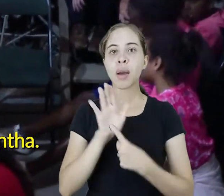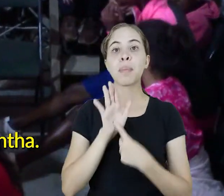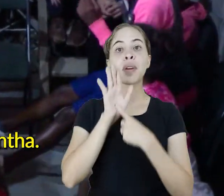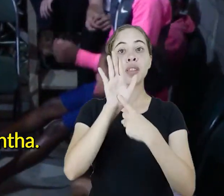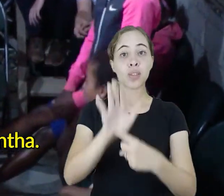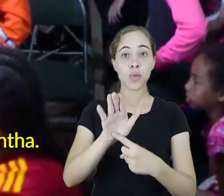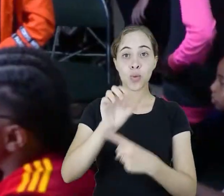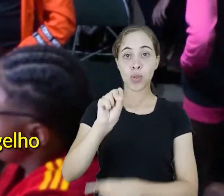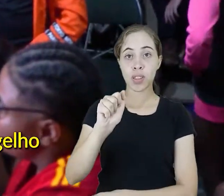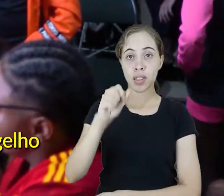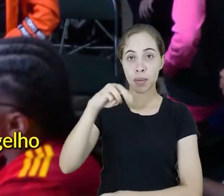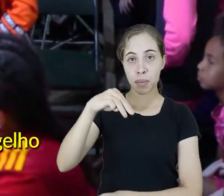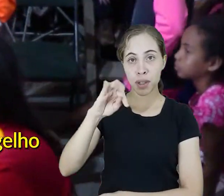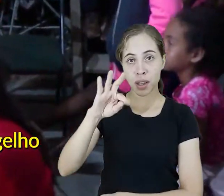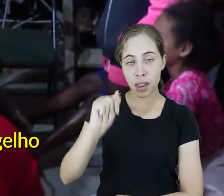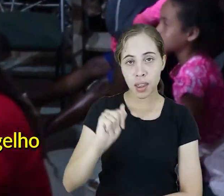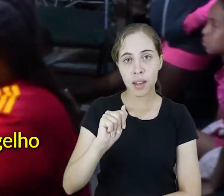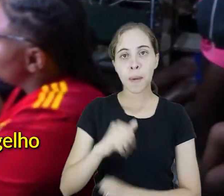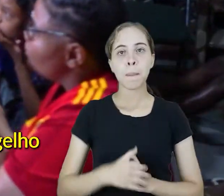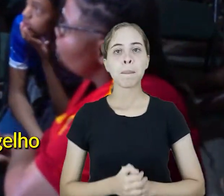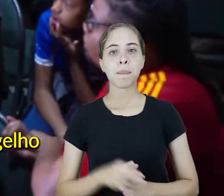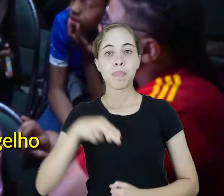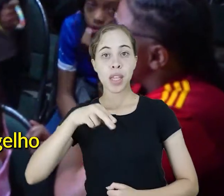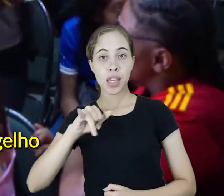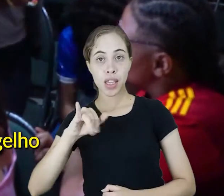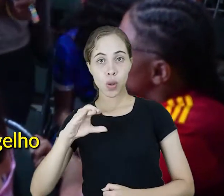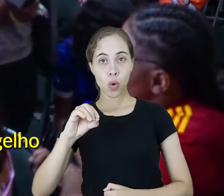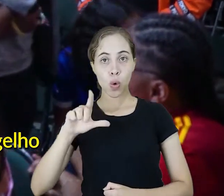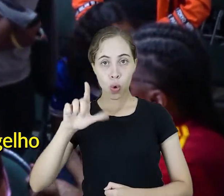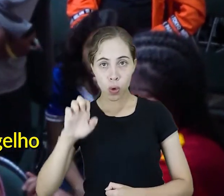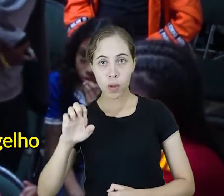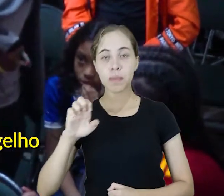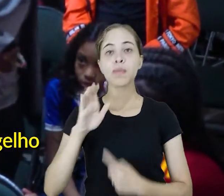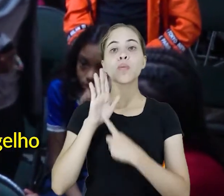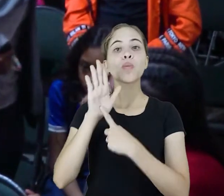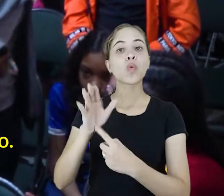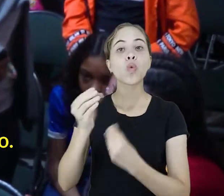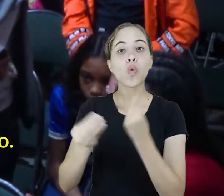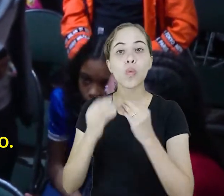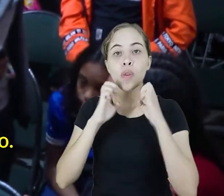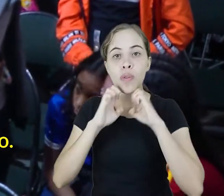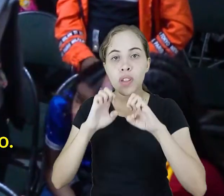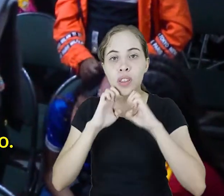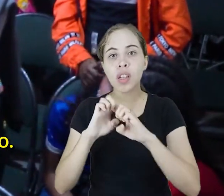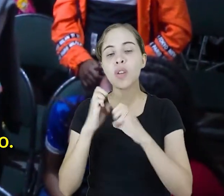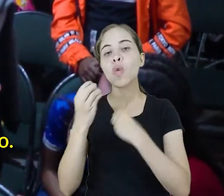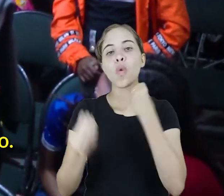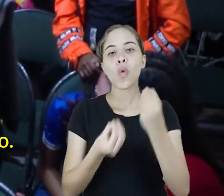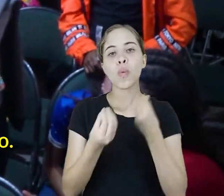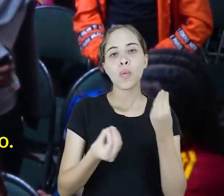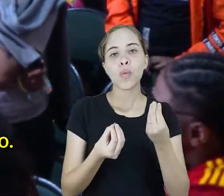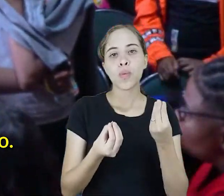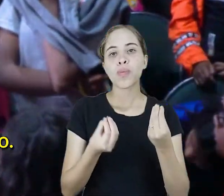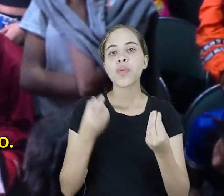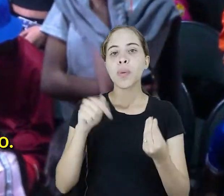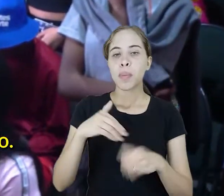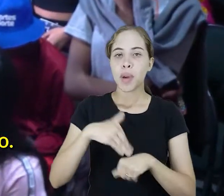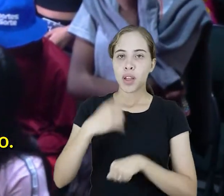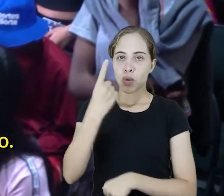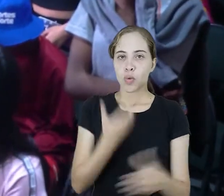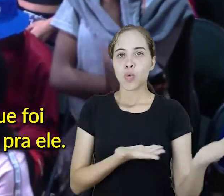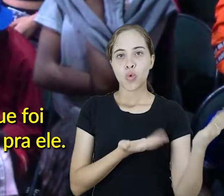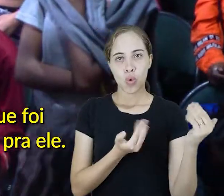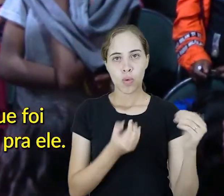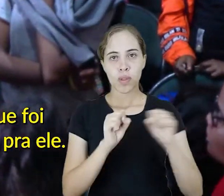Samantha. A Nicole, apresentada o Evangelho por mais um jovem do